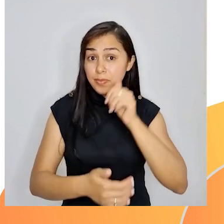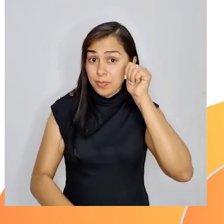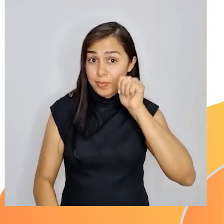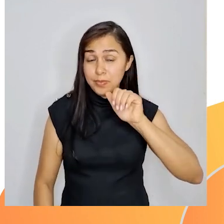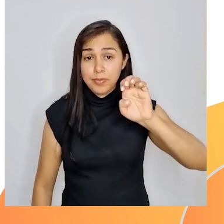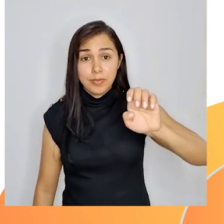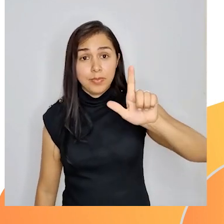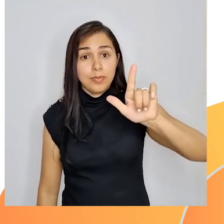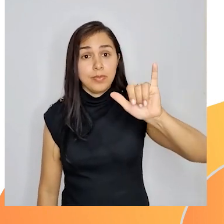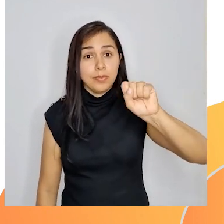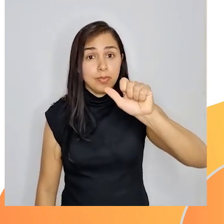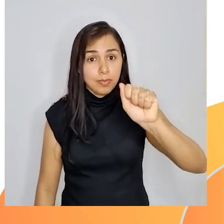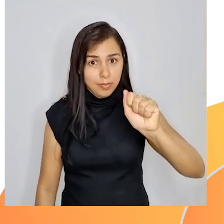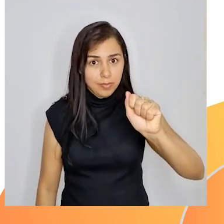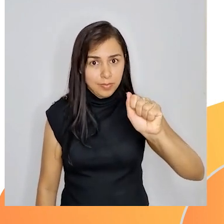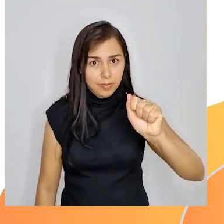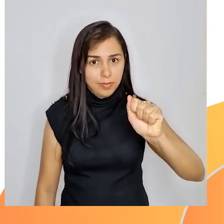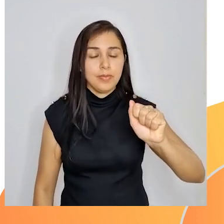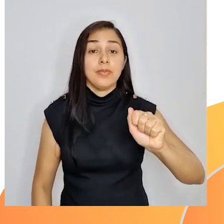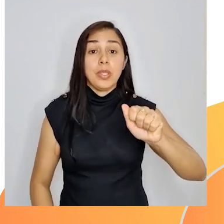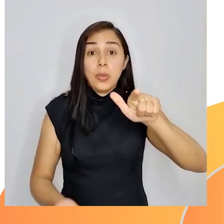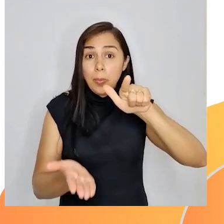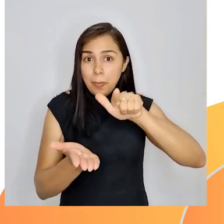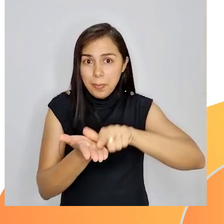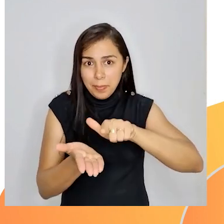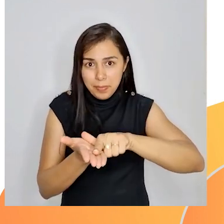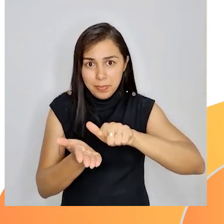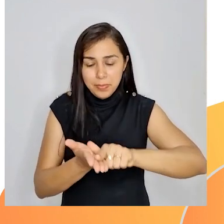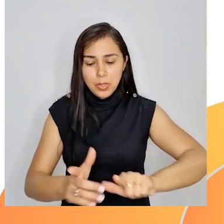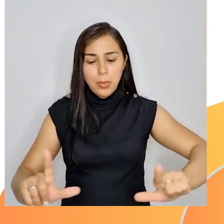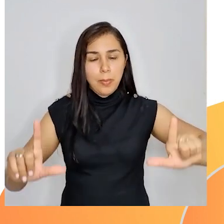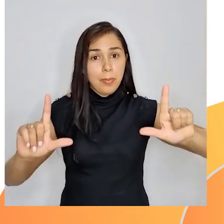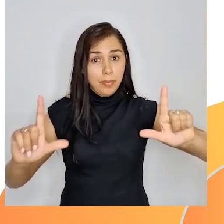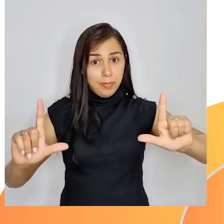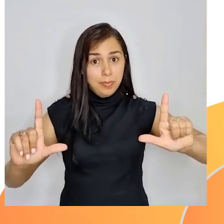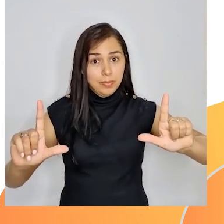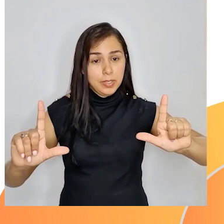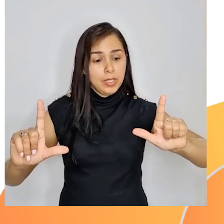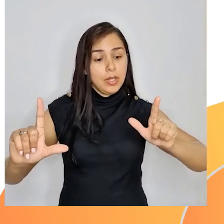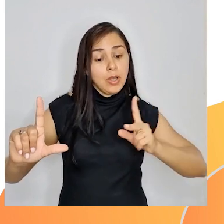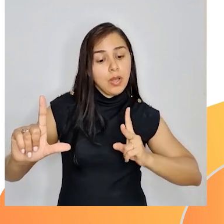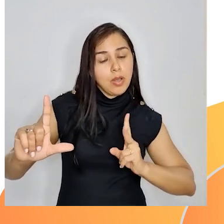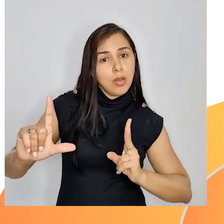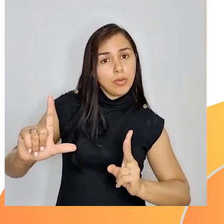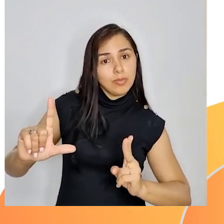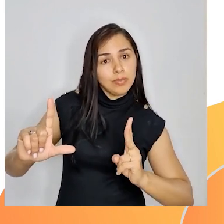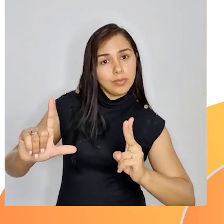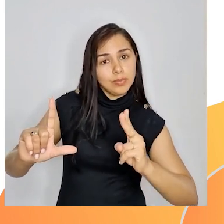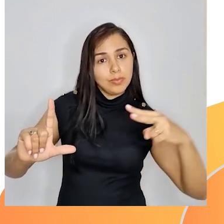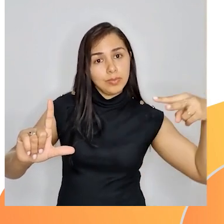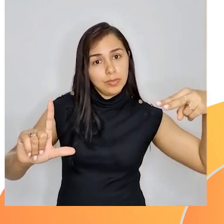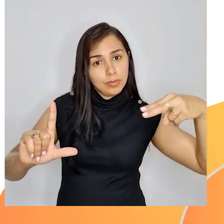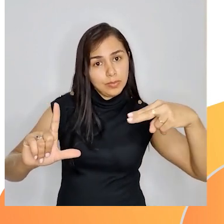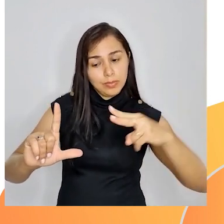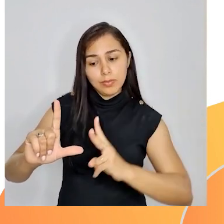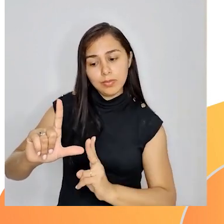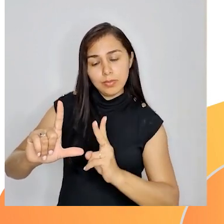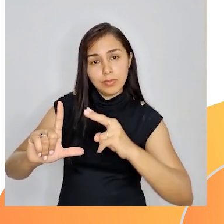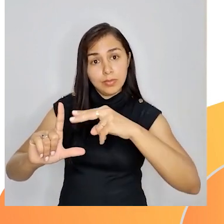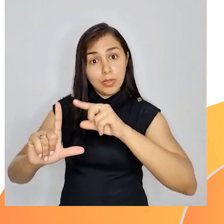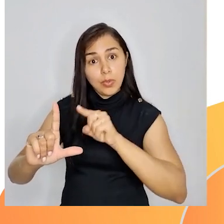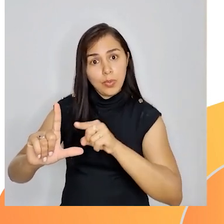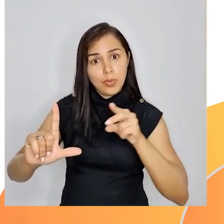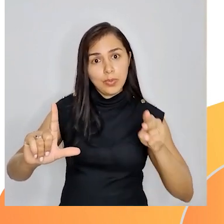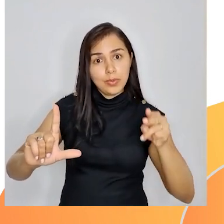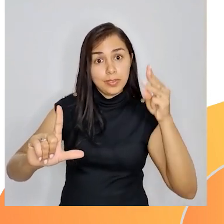quatro quadrados iguais dos cantos de um cartão retangular para montar uma caixa sem tampa